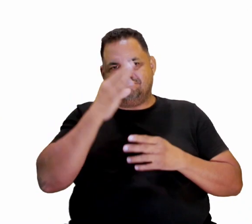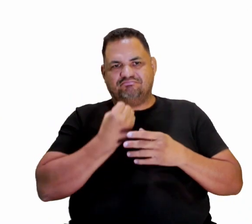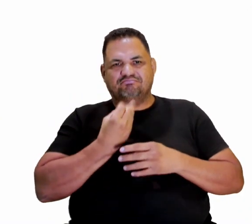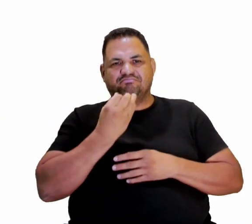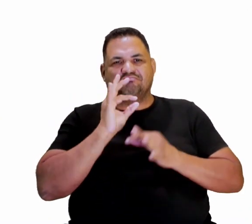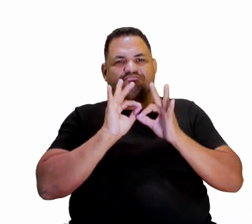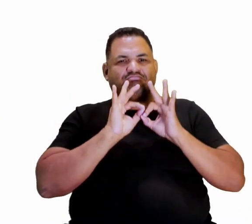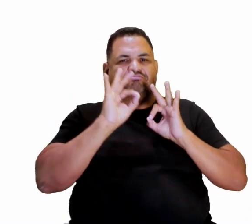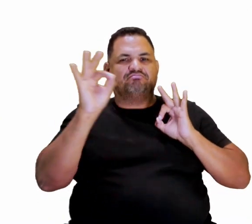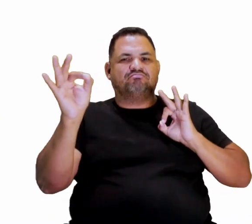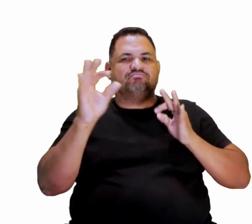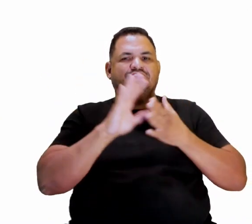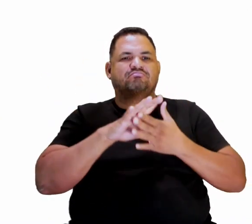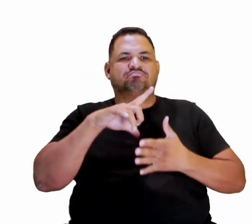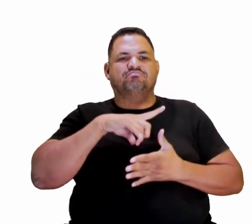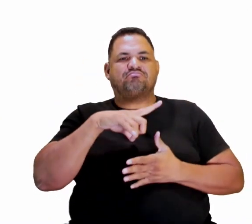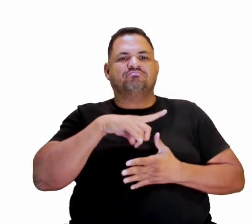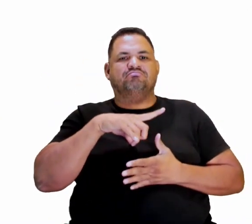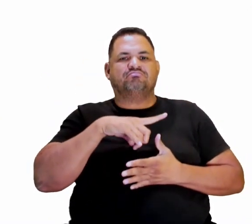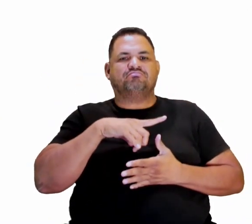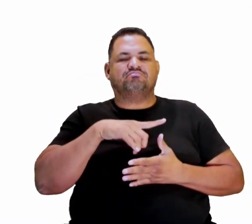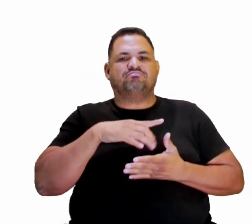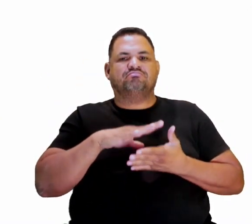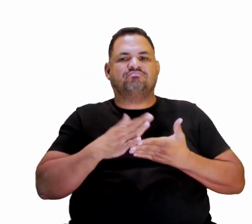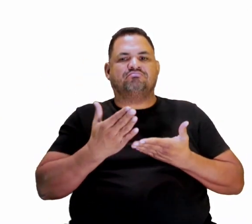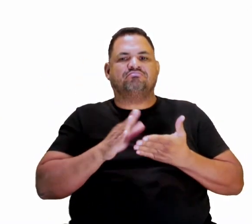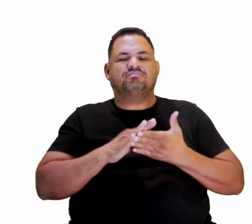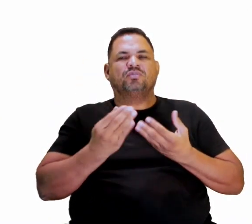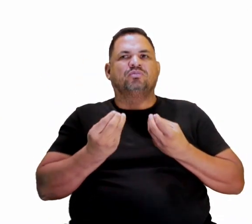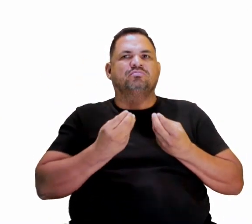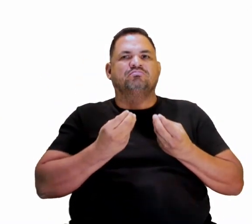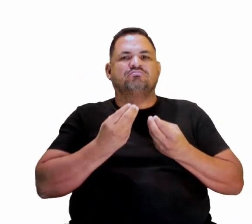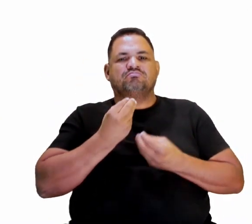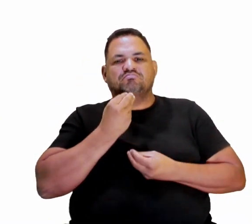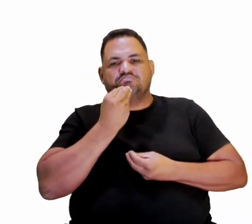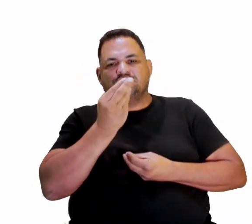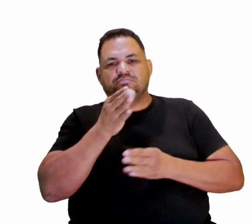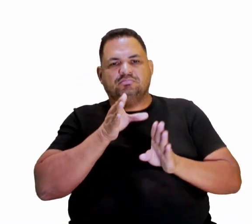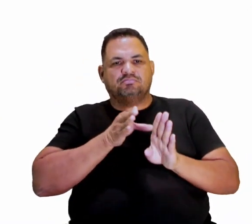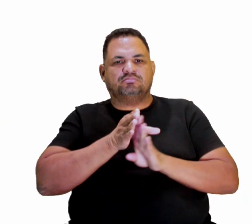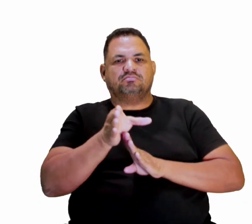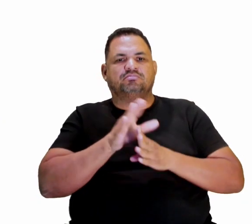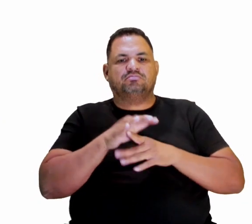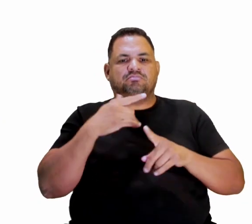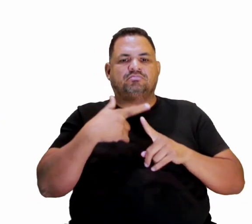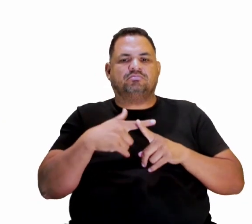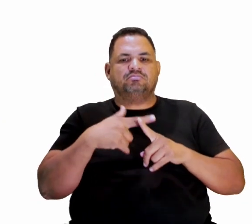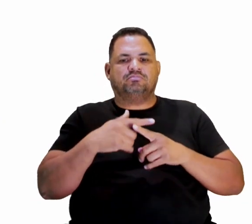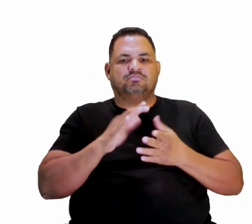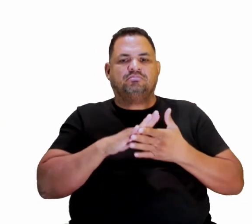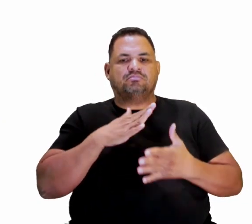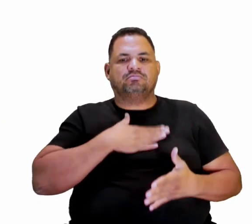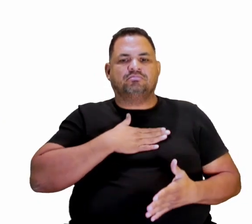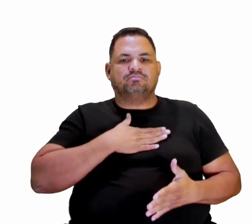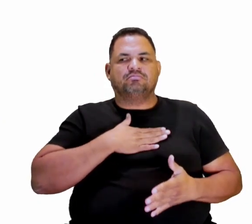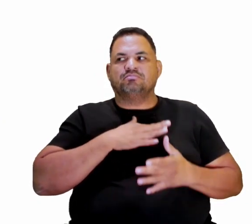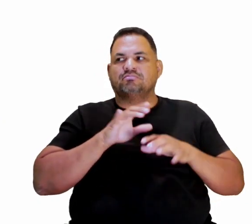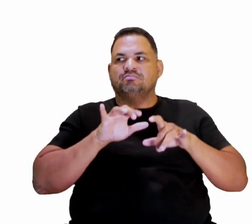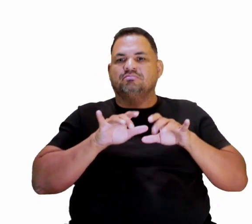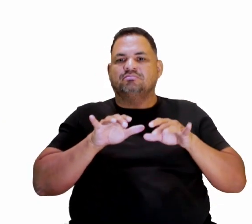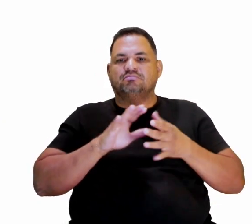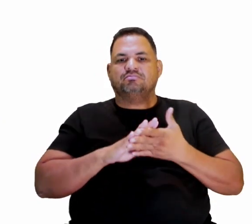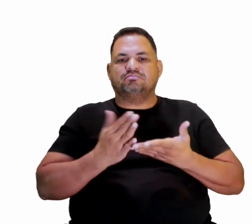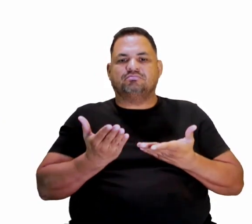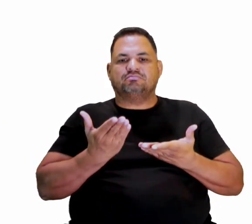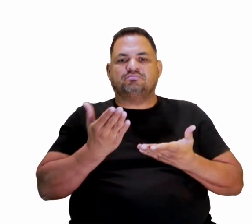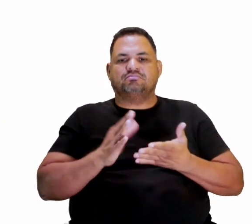Imagine que você sofre de travel sickness. Como pediria ajuda? Tá a resposta aqui? Porque esse meu computador deu uma travada